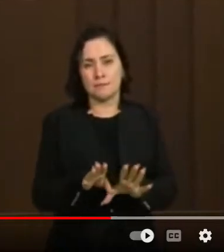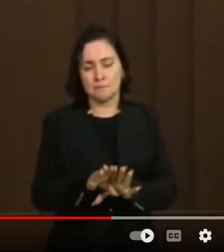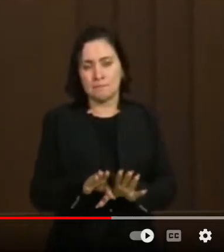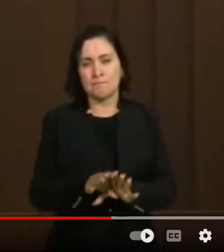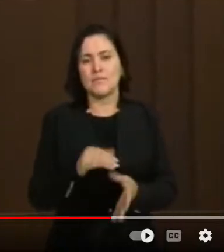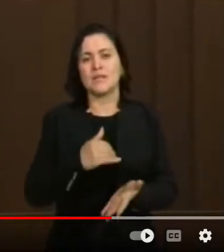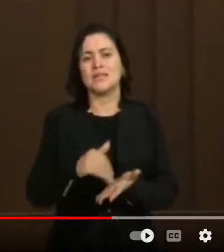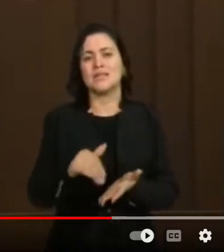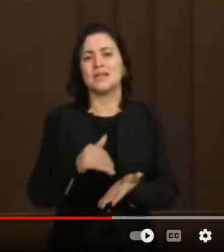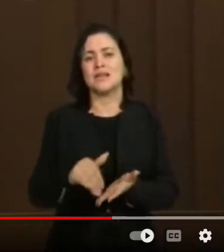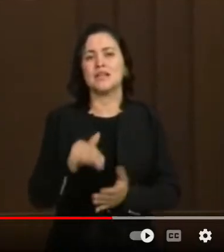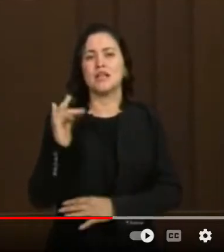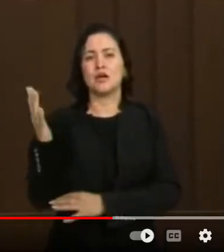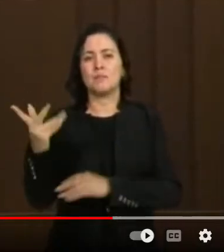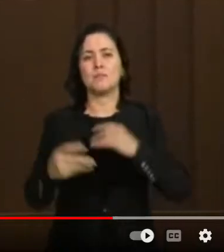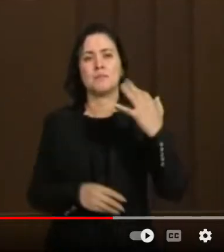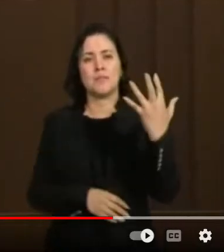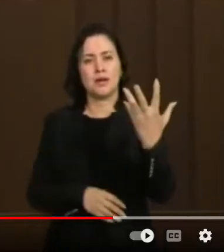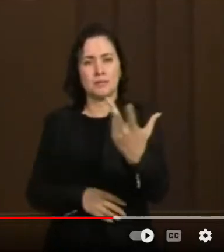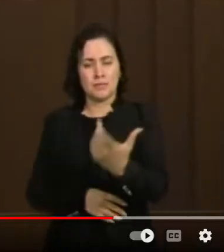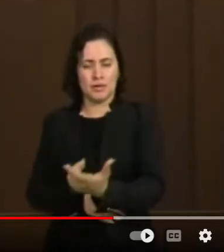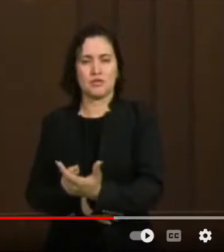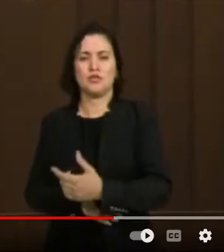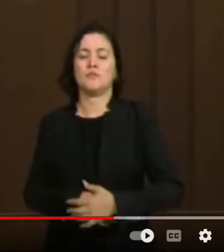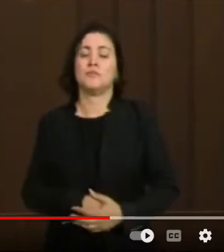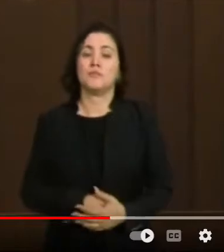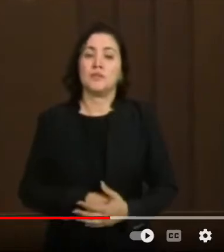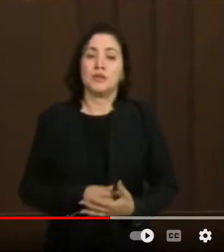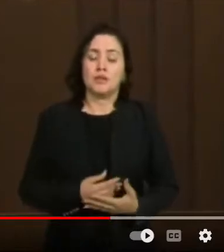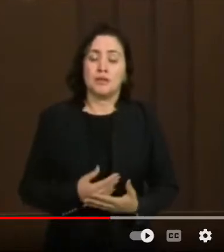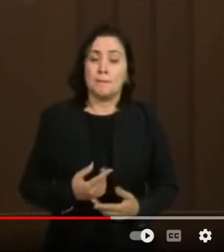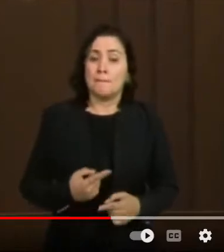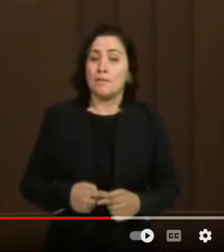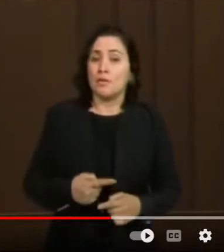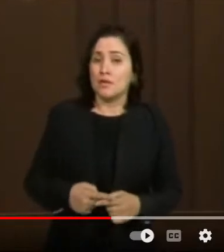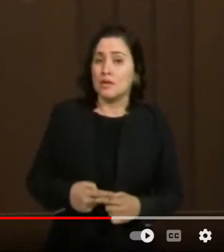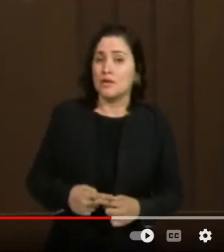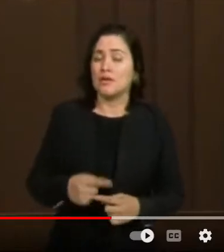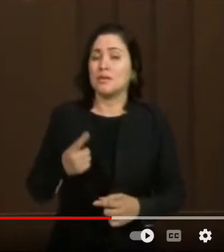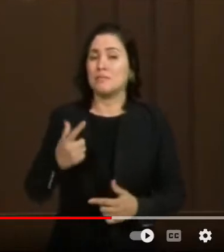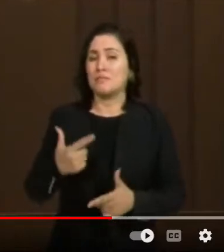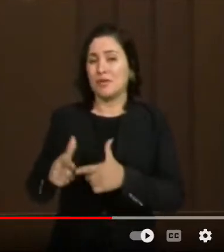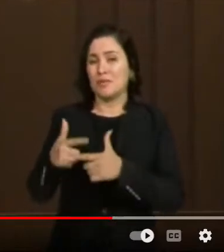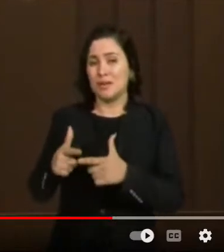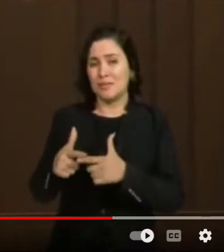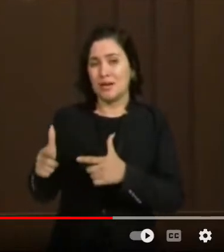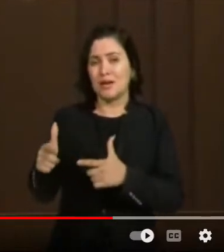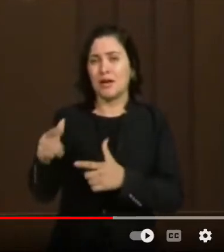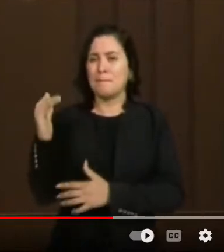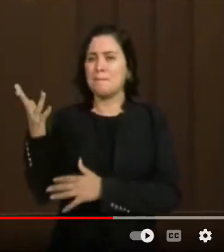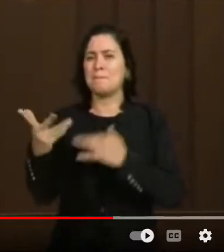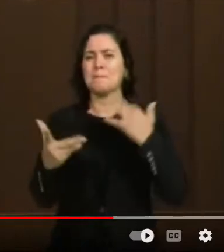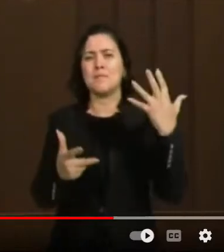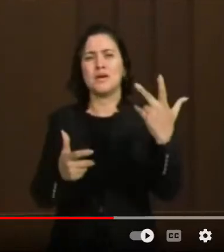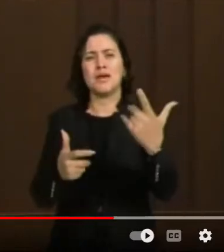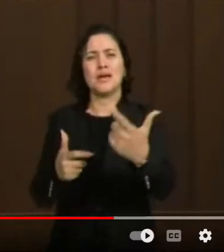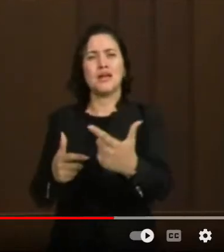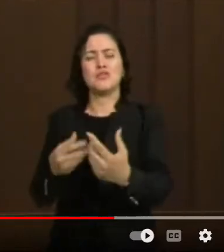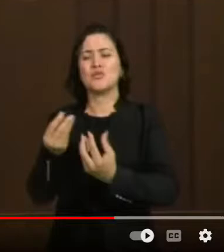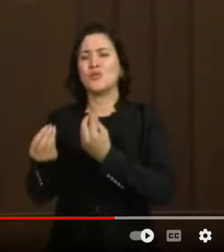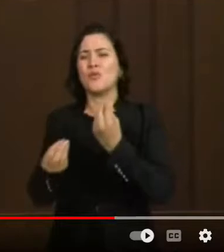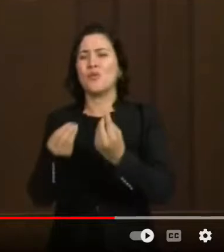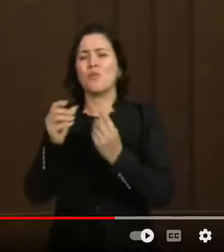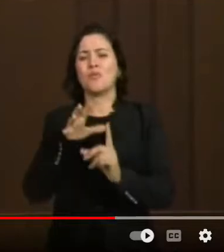projeto do Rio da Baixada. Então, nós vamos fazer uma força-tarefa para que possamos mobilizar todos os atores, todos os segmentos que